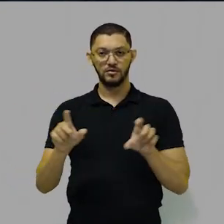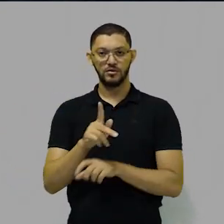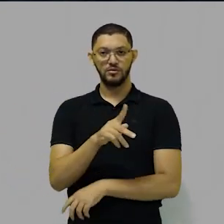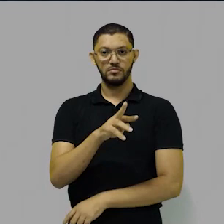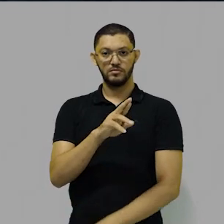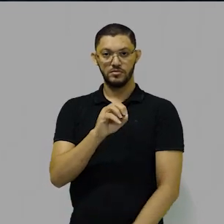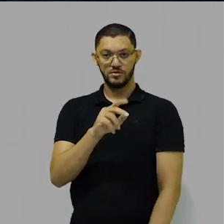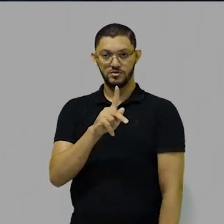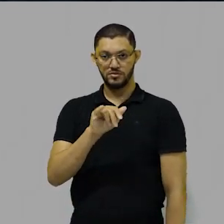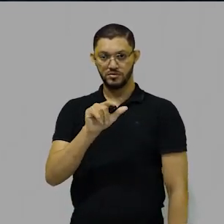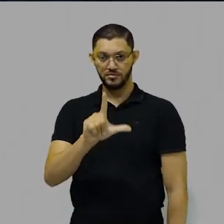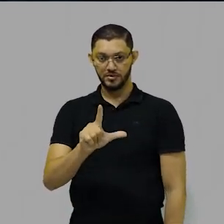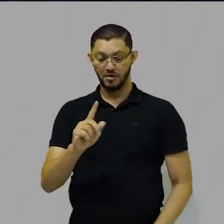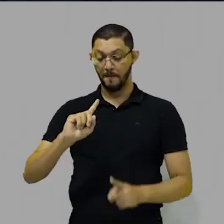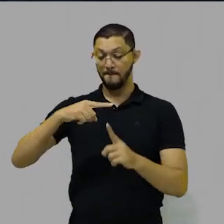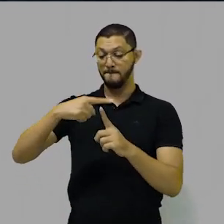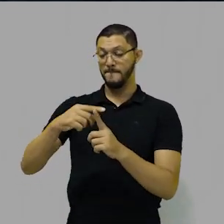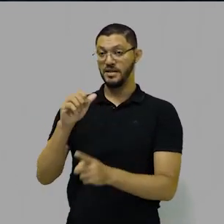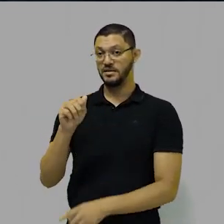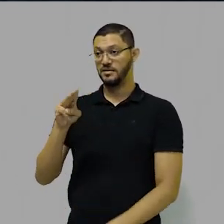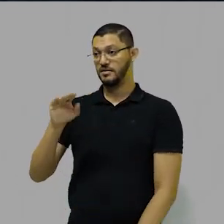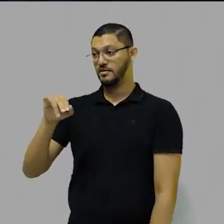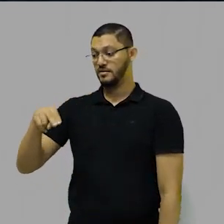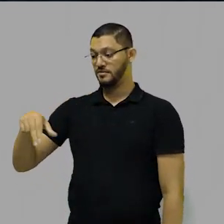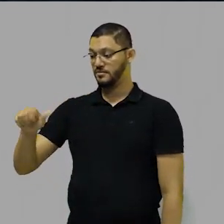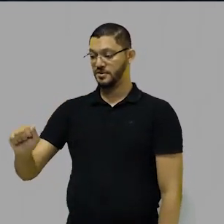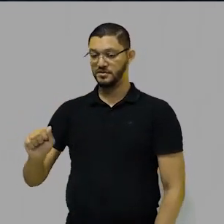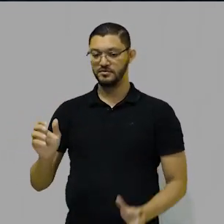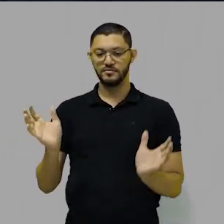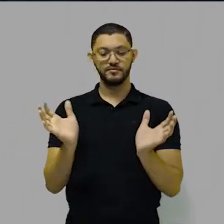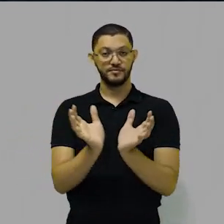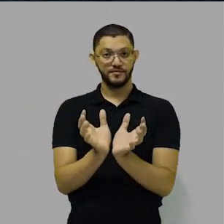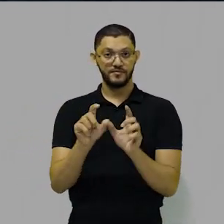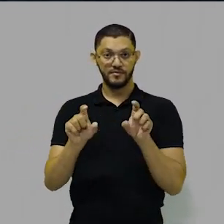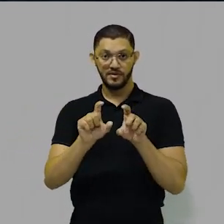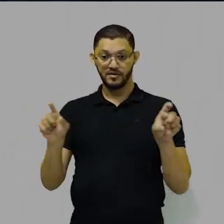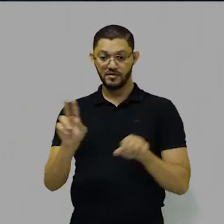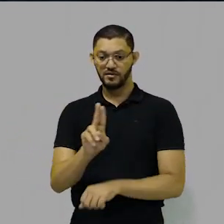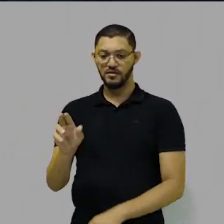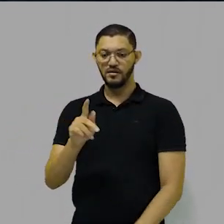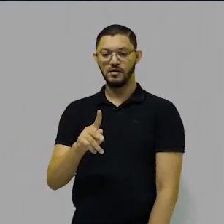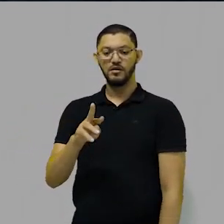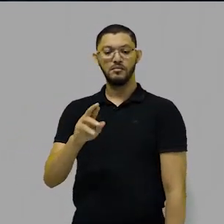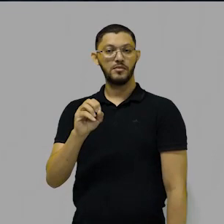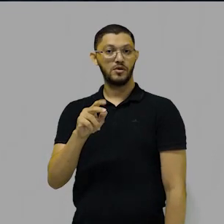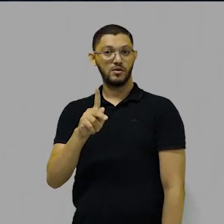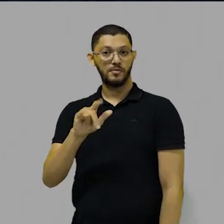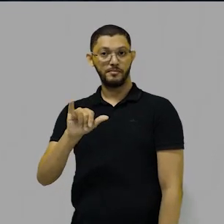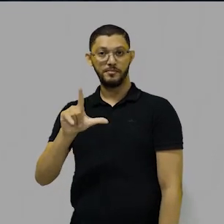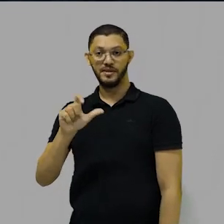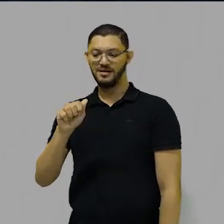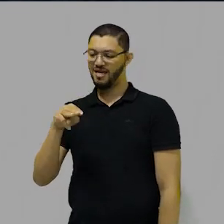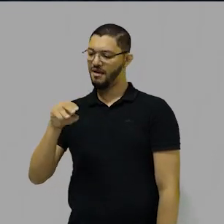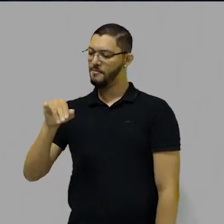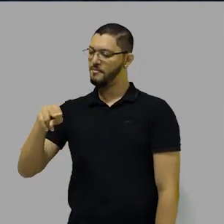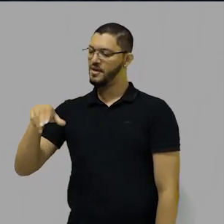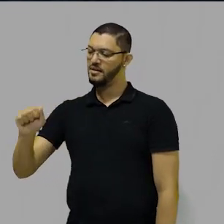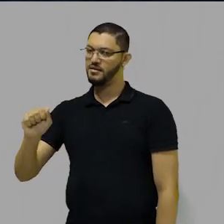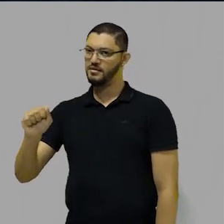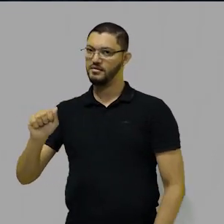nome? Nome do radical mais amina. Propil, propilamina. Tudo bem?